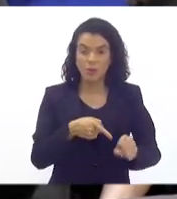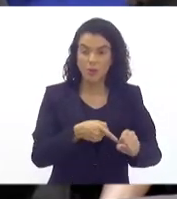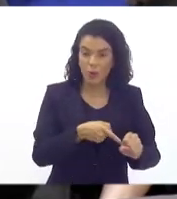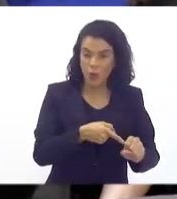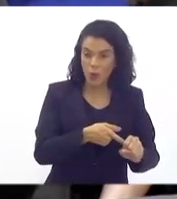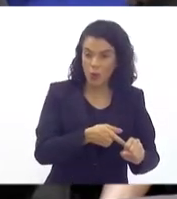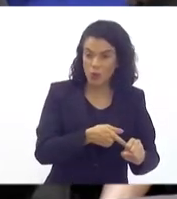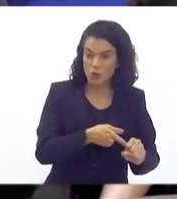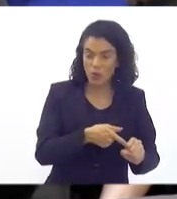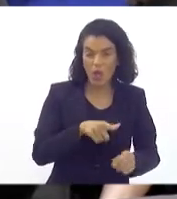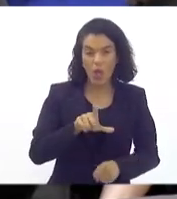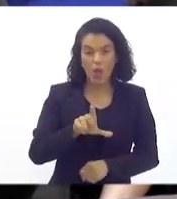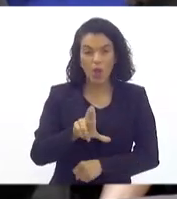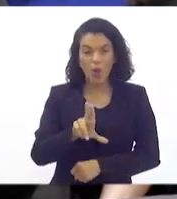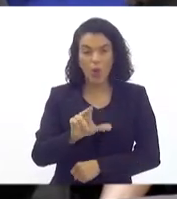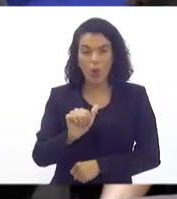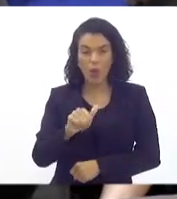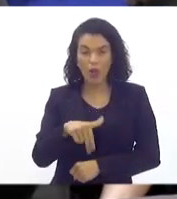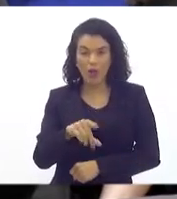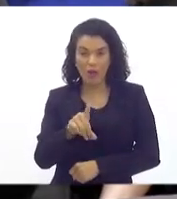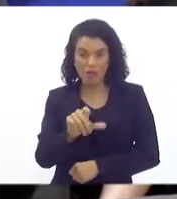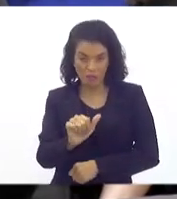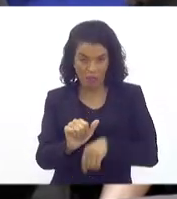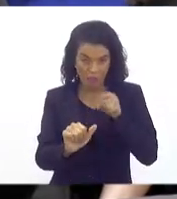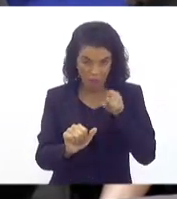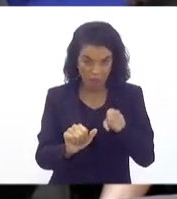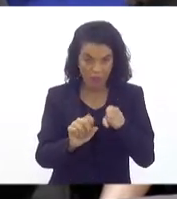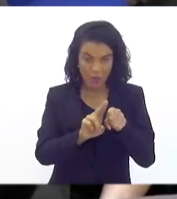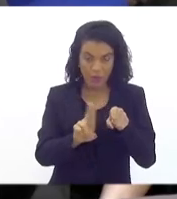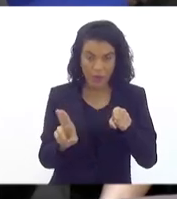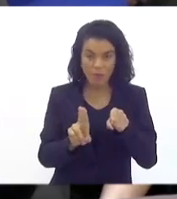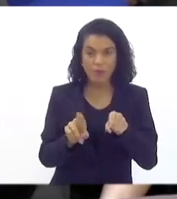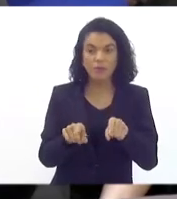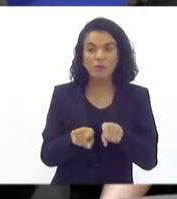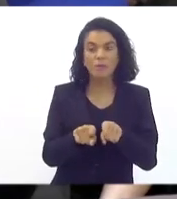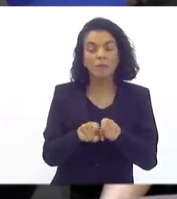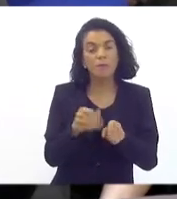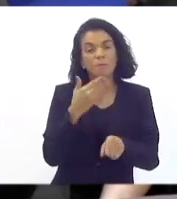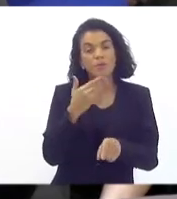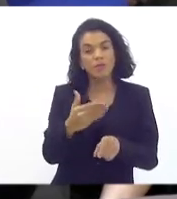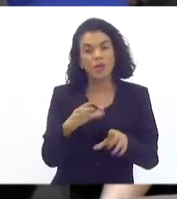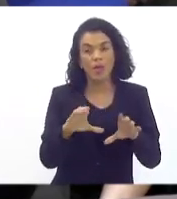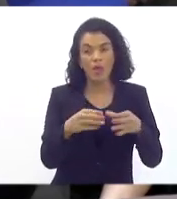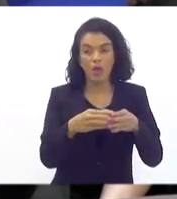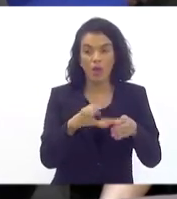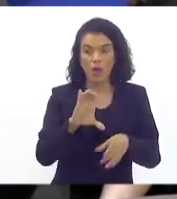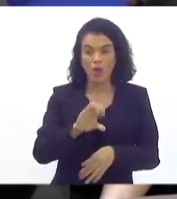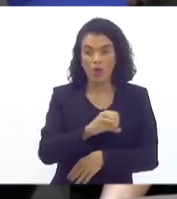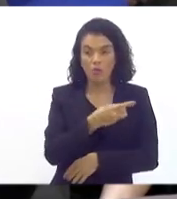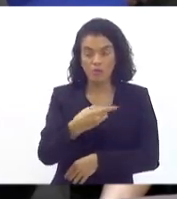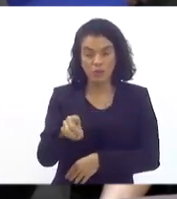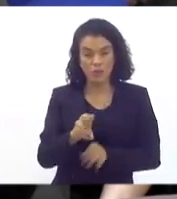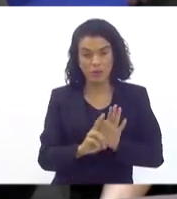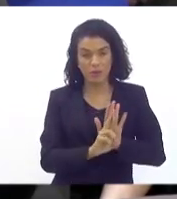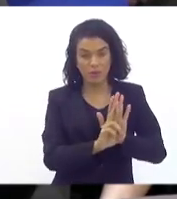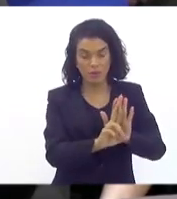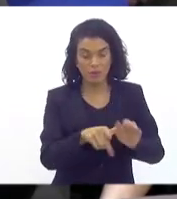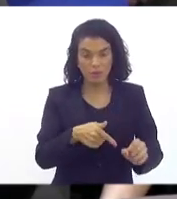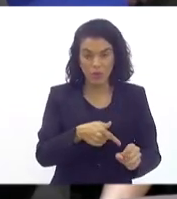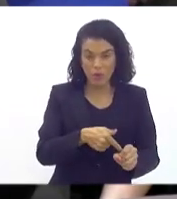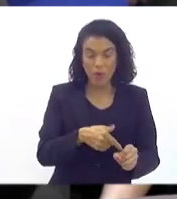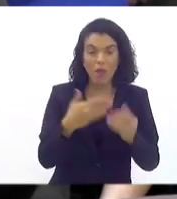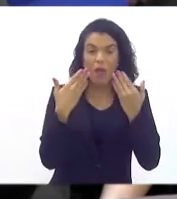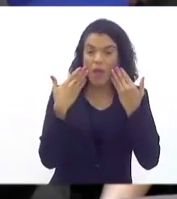acho que é Luanda o nome pode ser e eu gostaria de solicitar essa comissão que o representante do posto